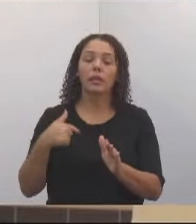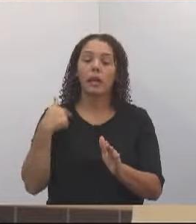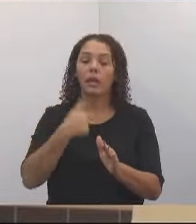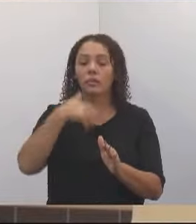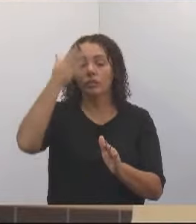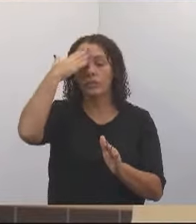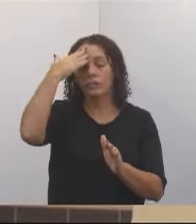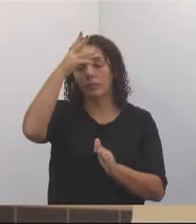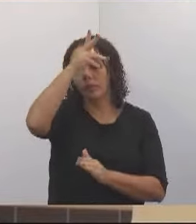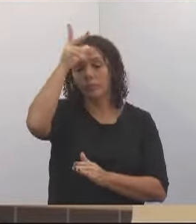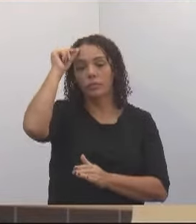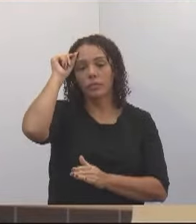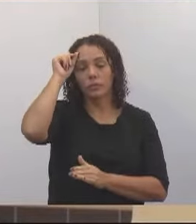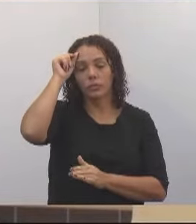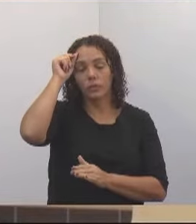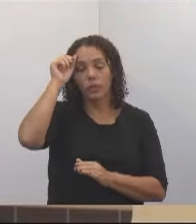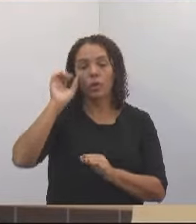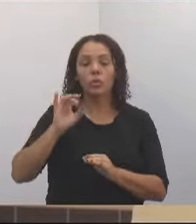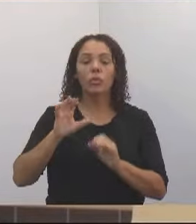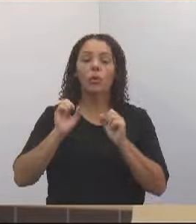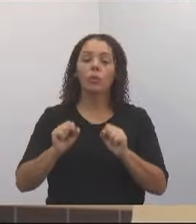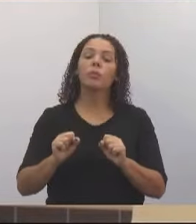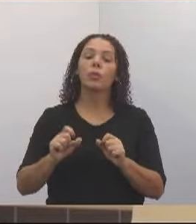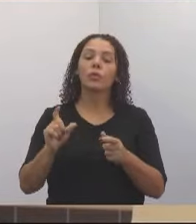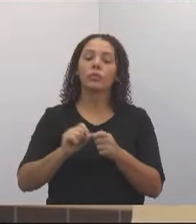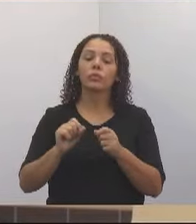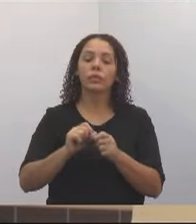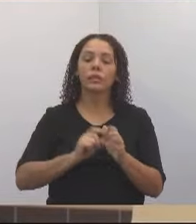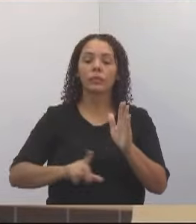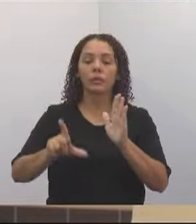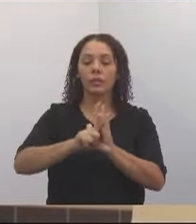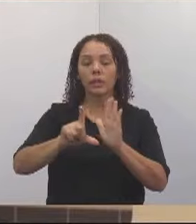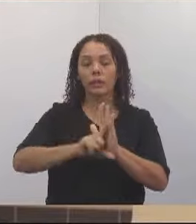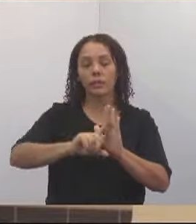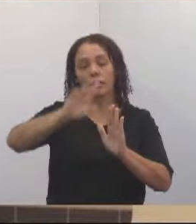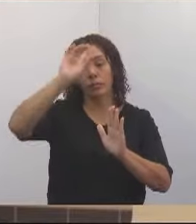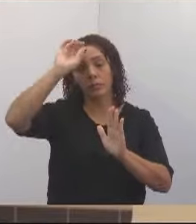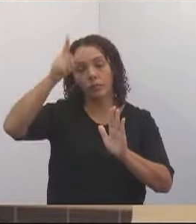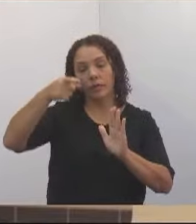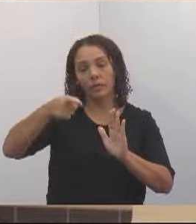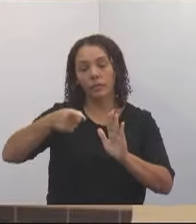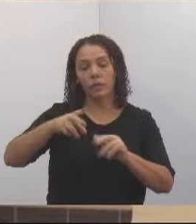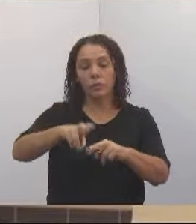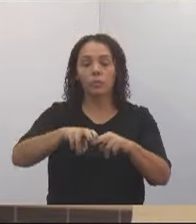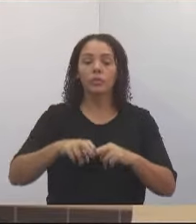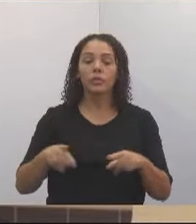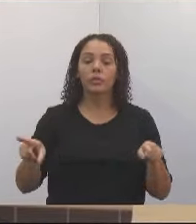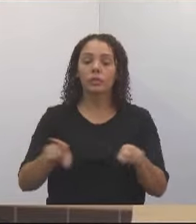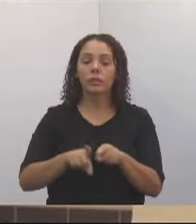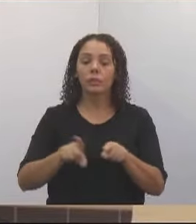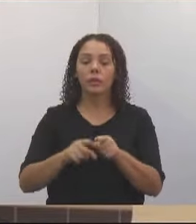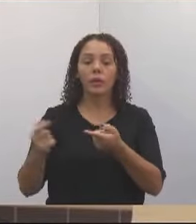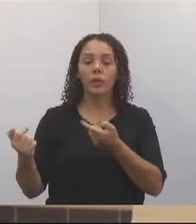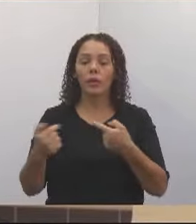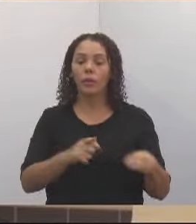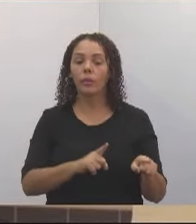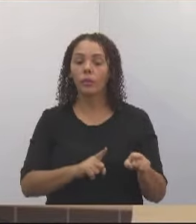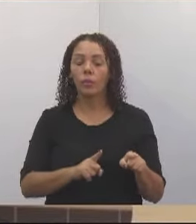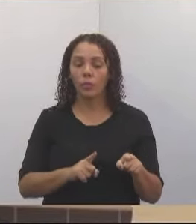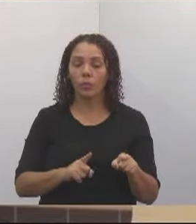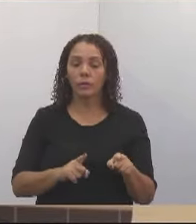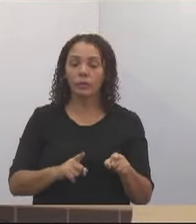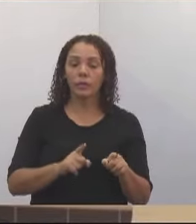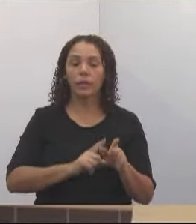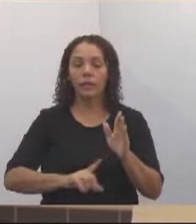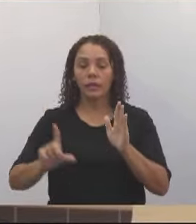pública, você só pode fazer o que está na lei. Então, também atenta contra o princípio